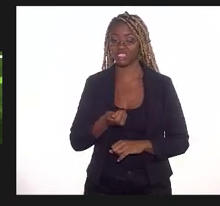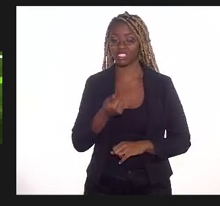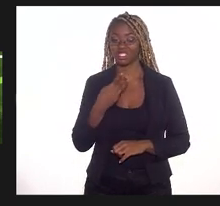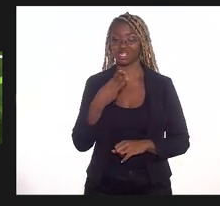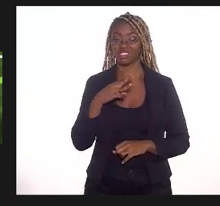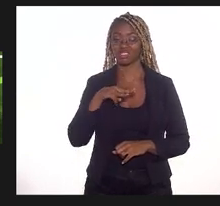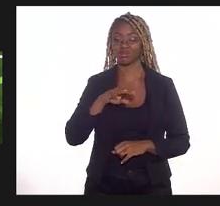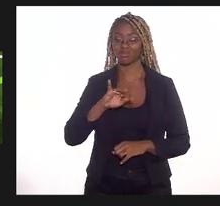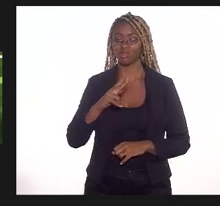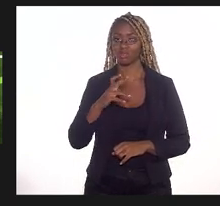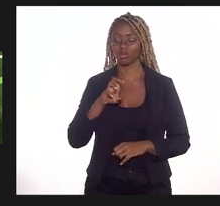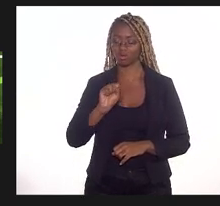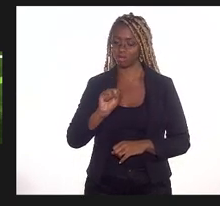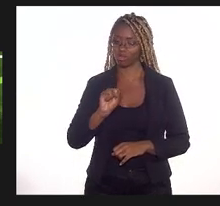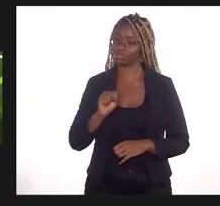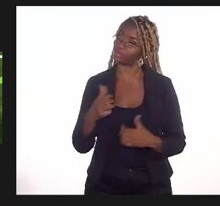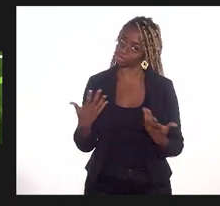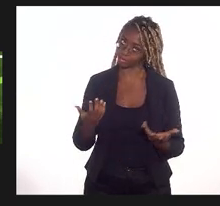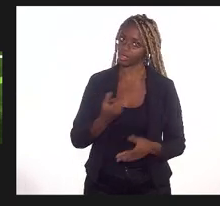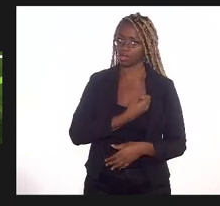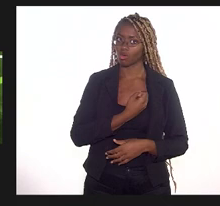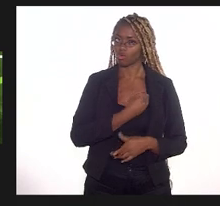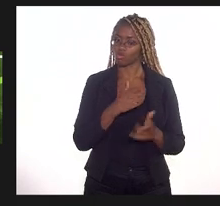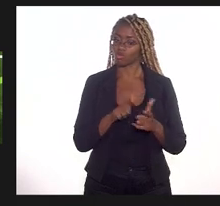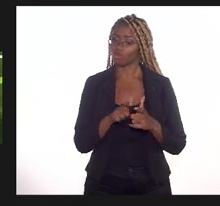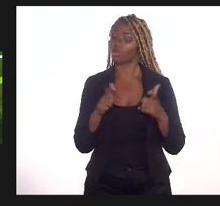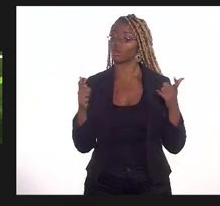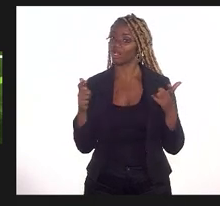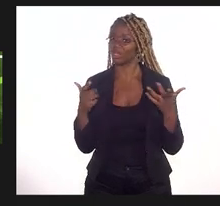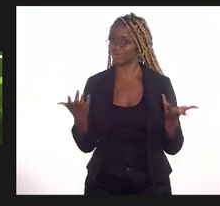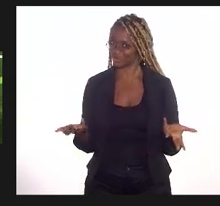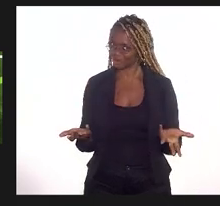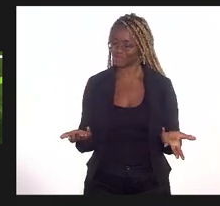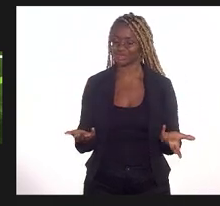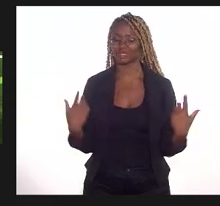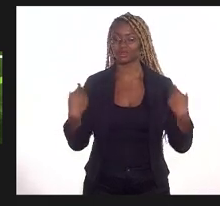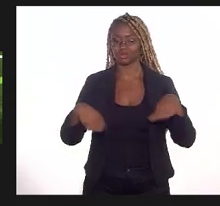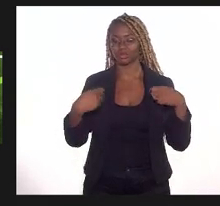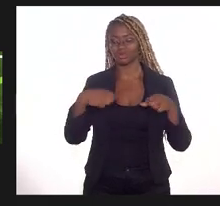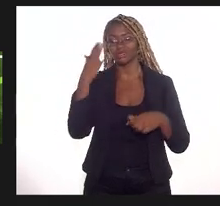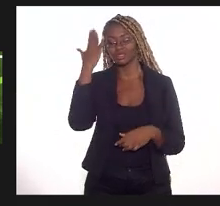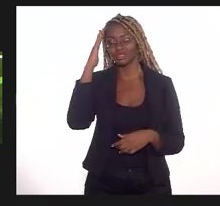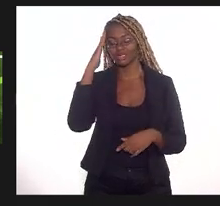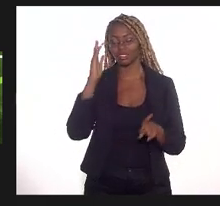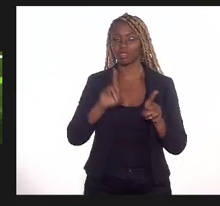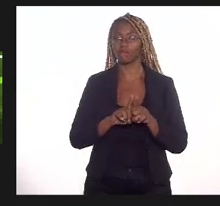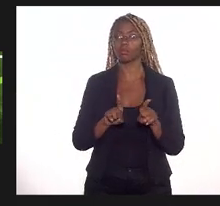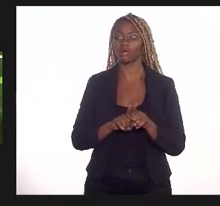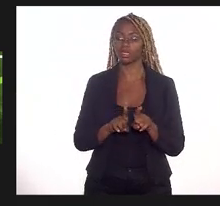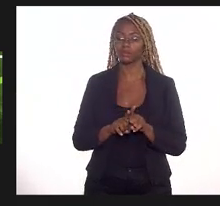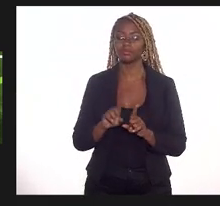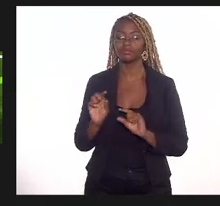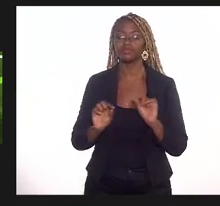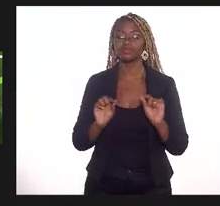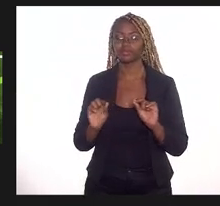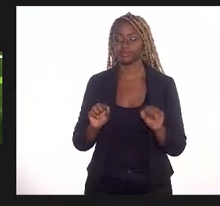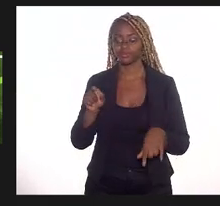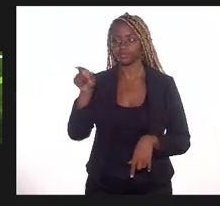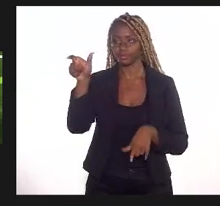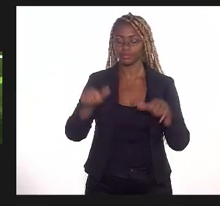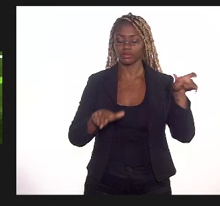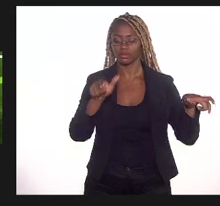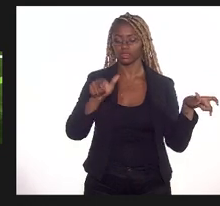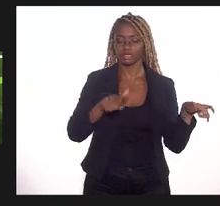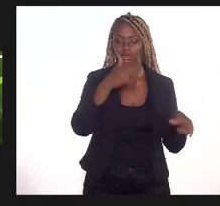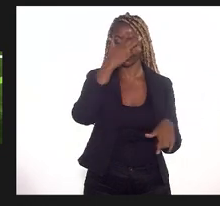é um número relativamente considerável, e nós precisamos entender que essas pessoas,